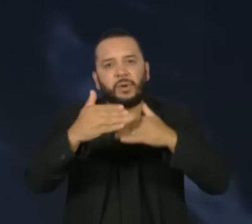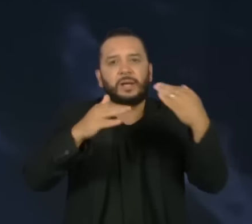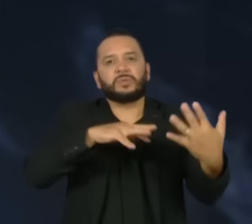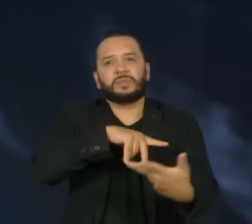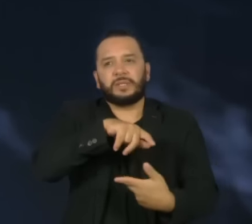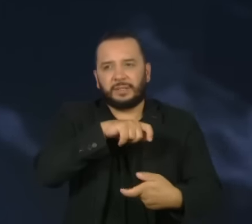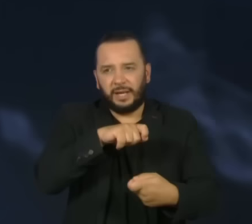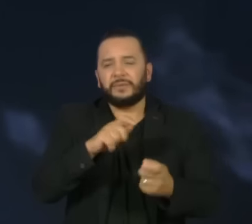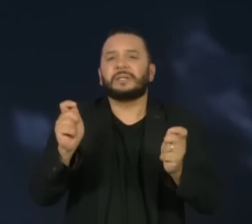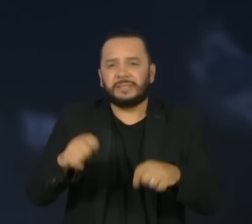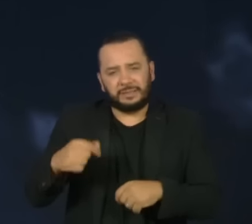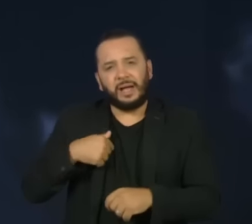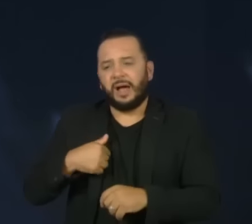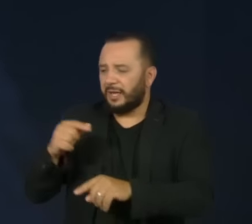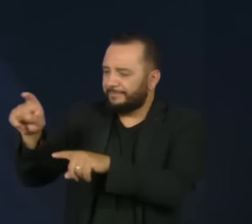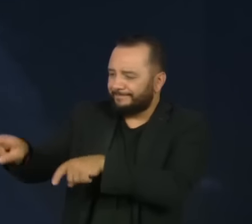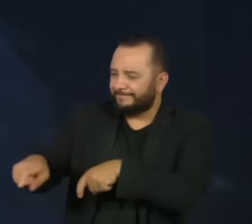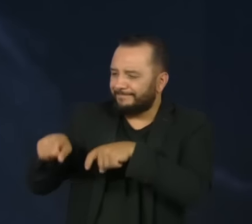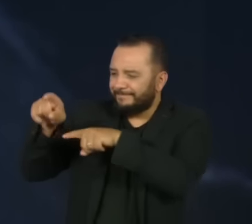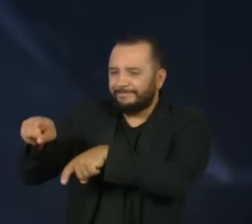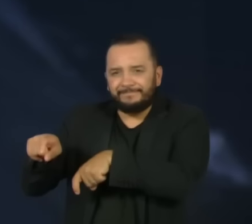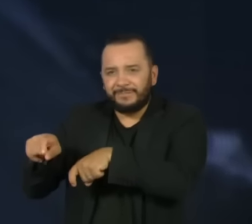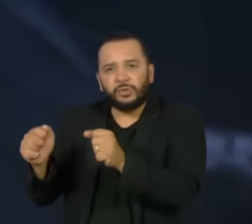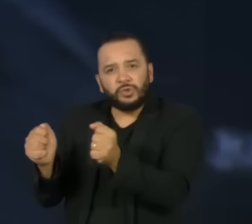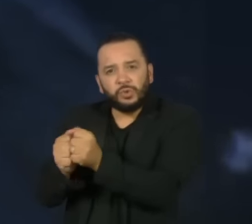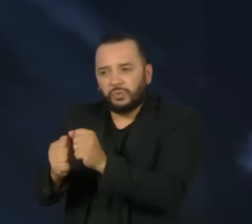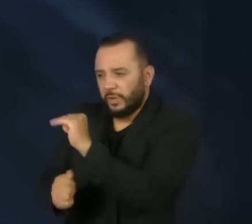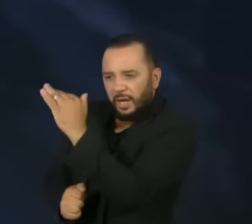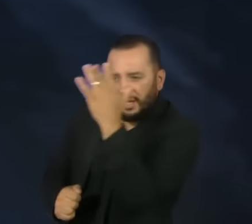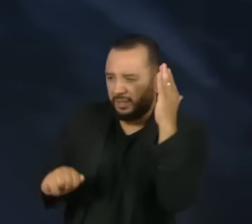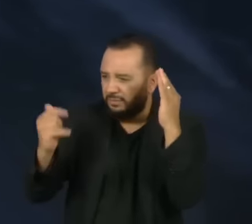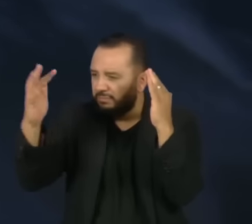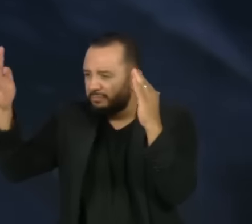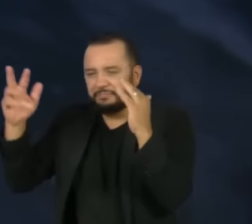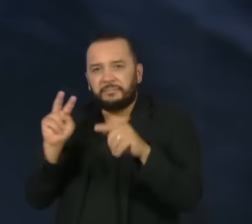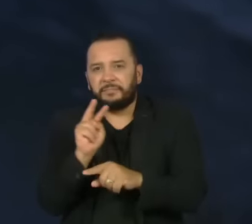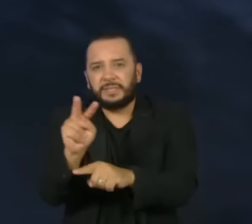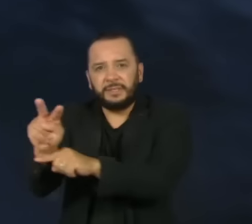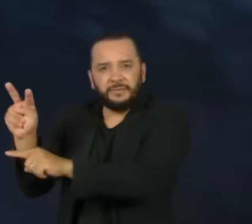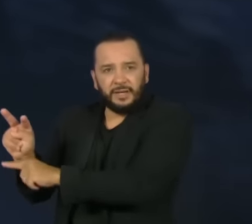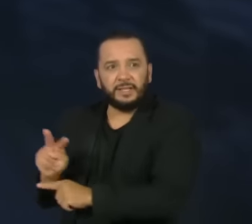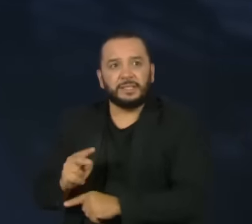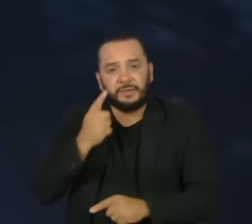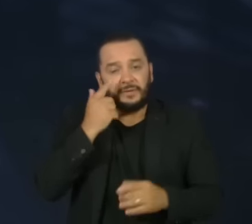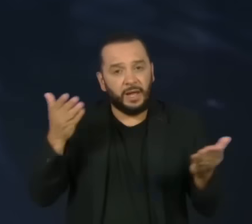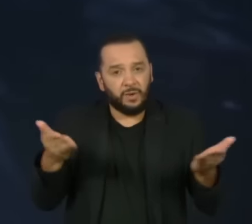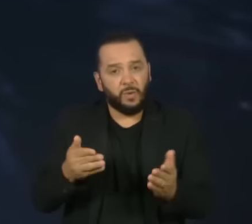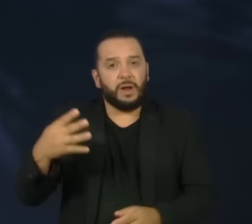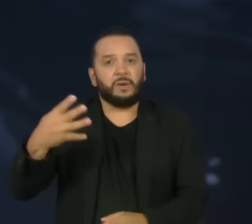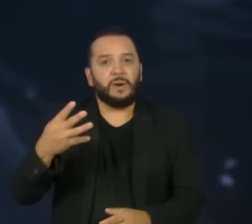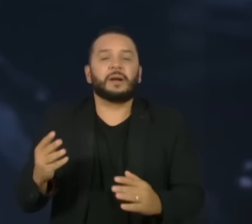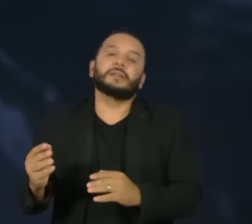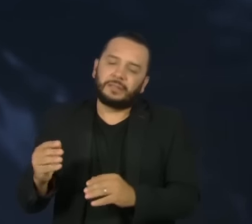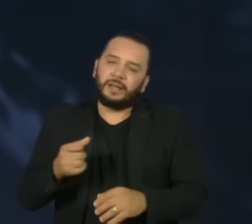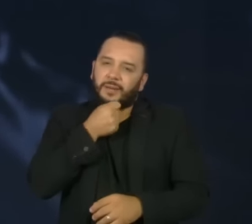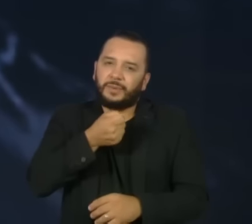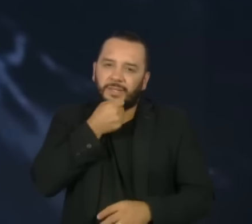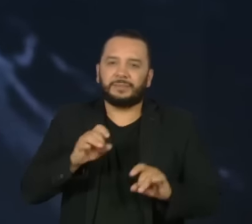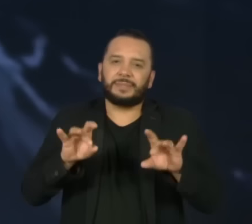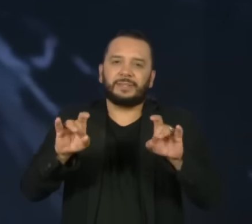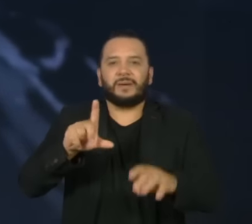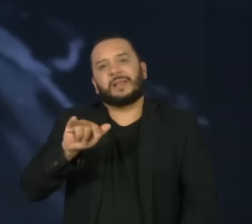é possível produzir alimentos sem destruir as riquezas da mata nativa. É o que você vai ver agora na quarta reportagem especial de